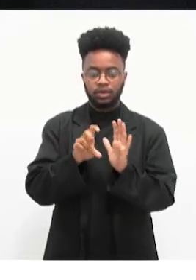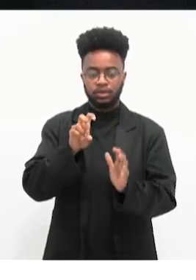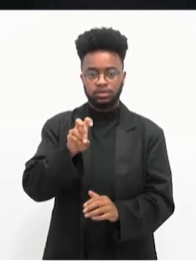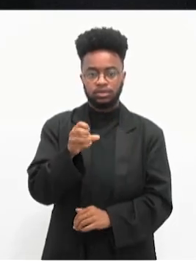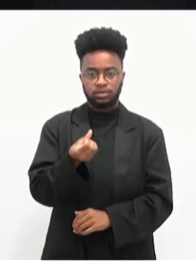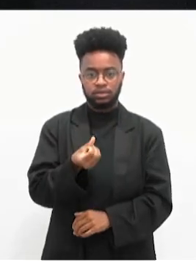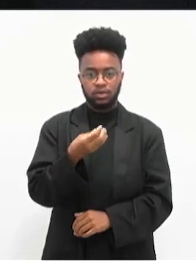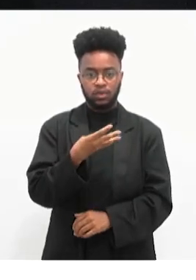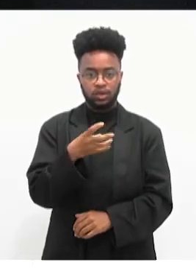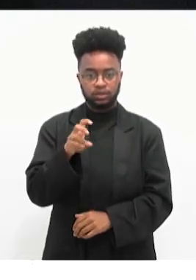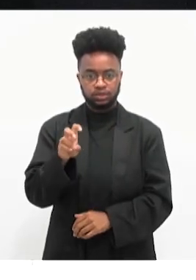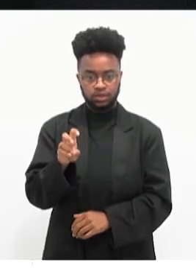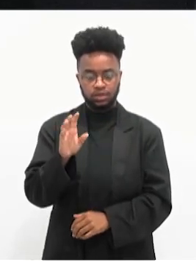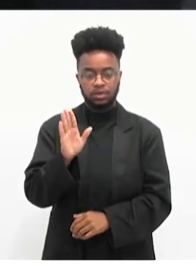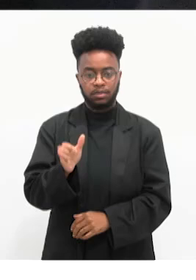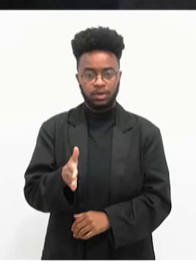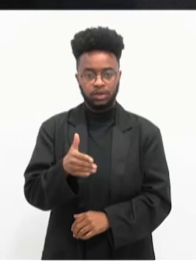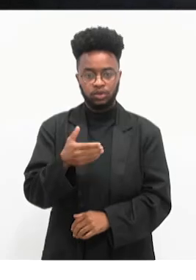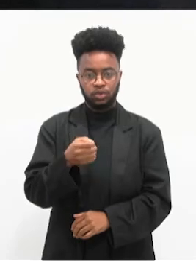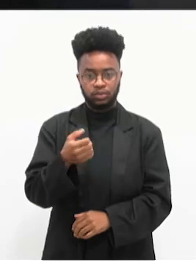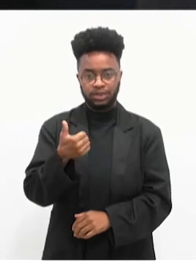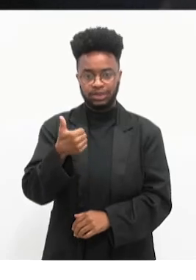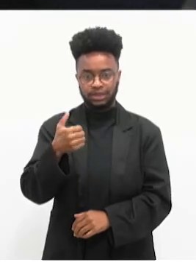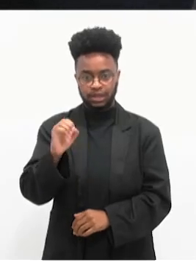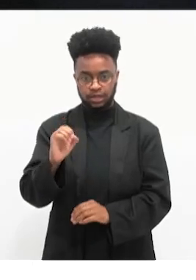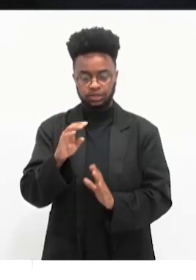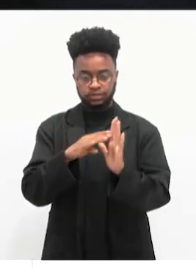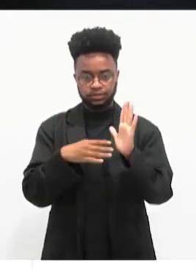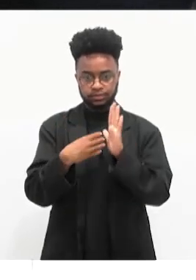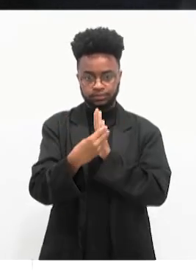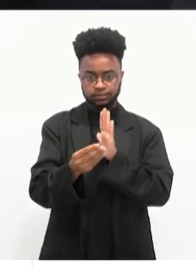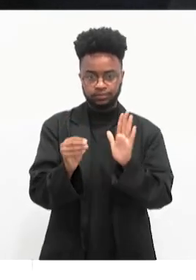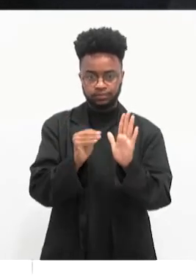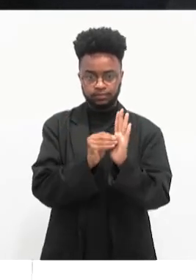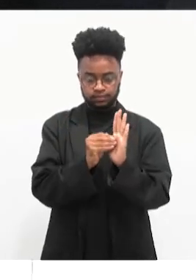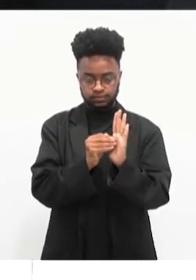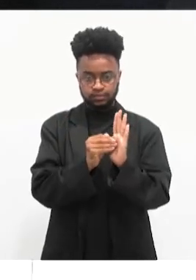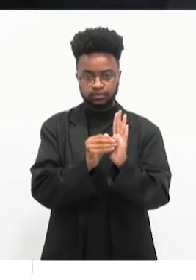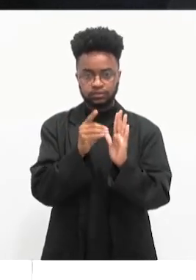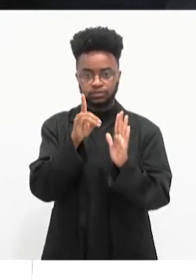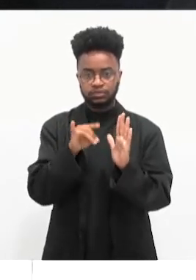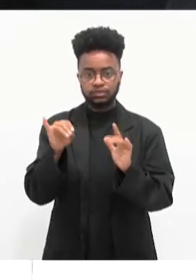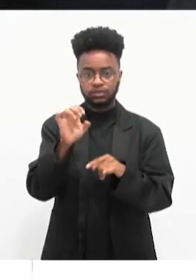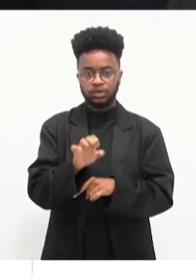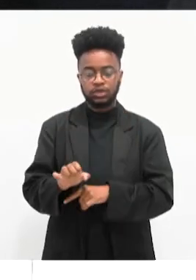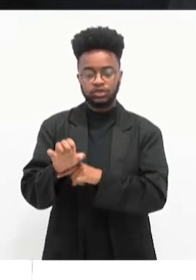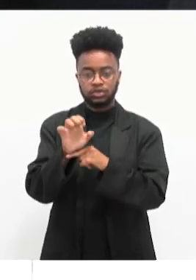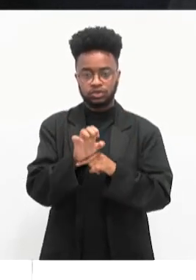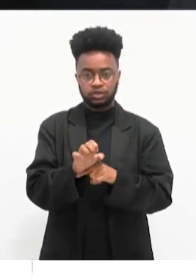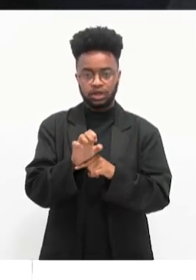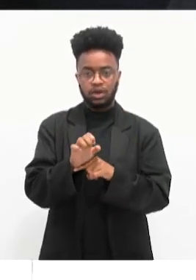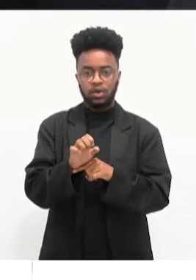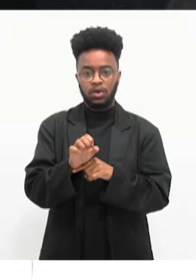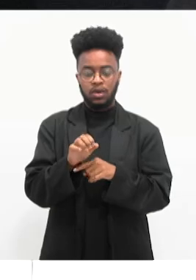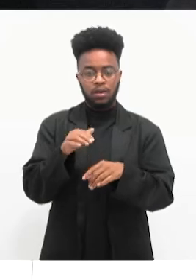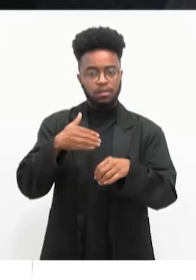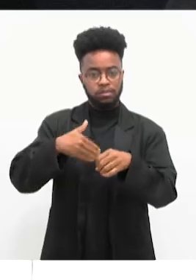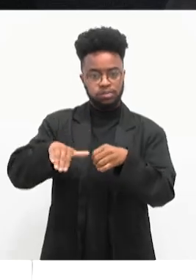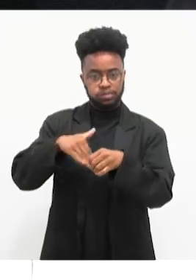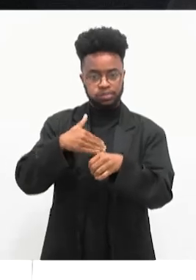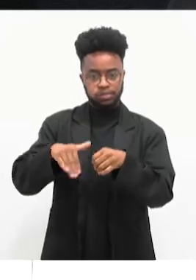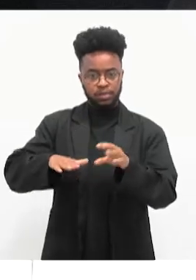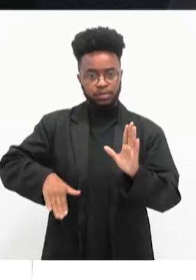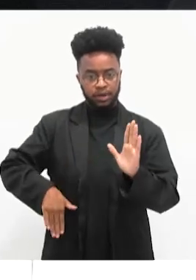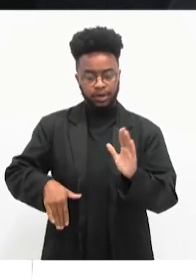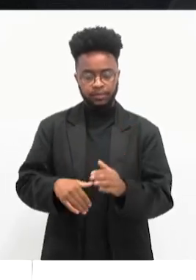5645, de 6 de janeiro de 10, incluindo no calendário oficial do Estado do Rio de Janeiro o Dia Estadual do Beach Tênis.